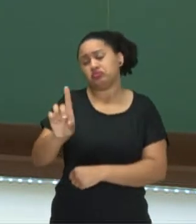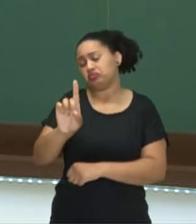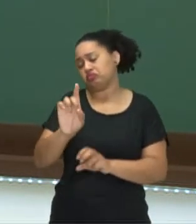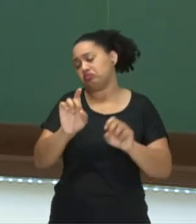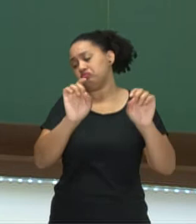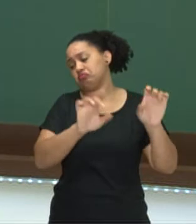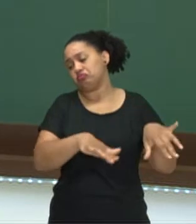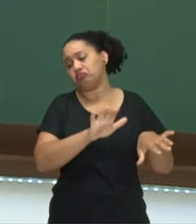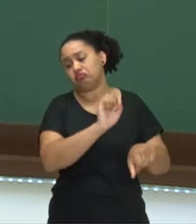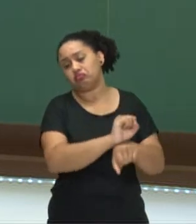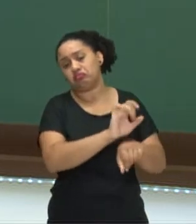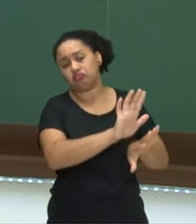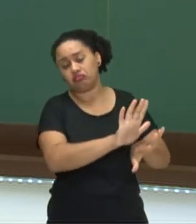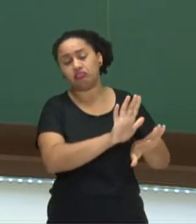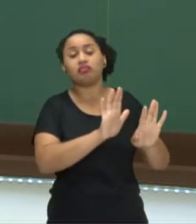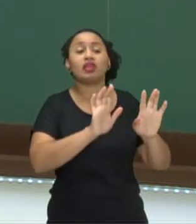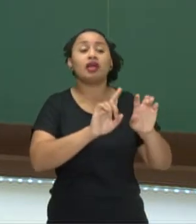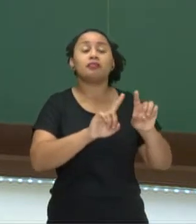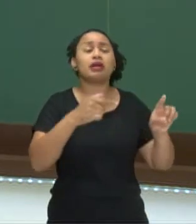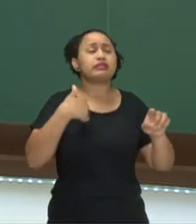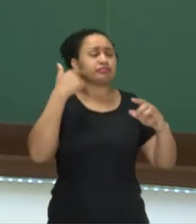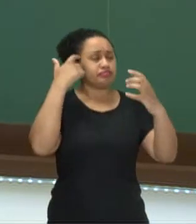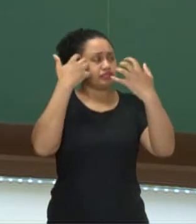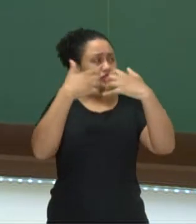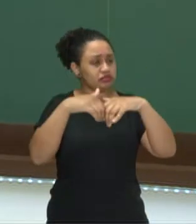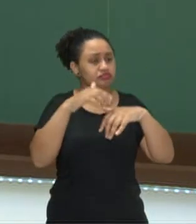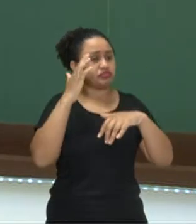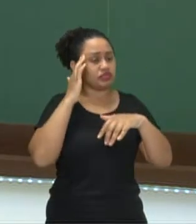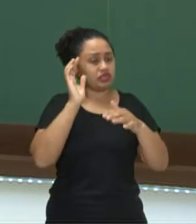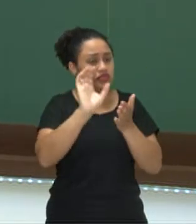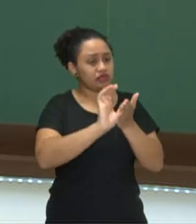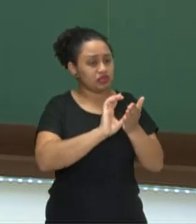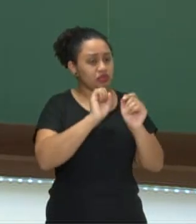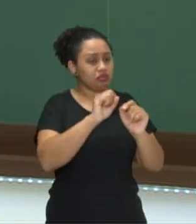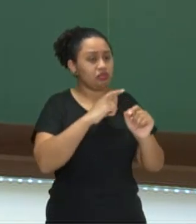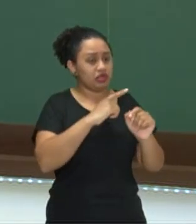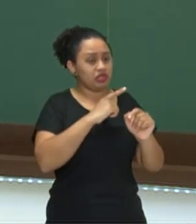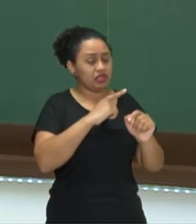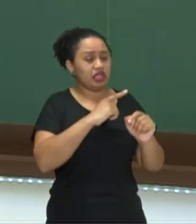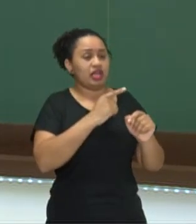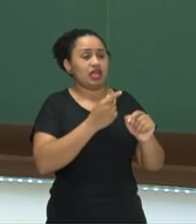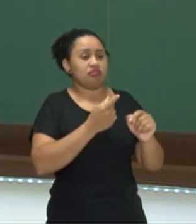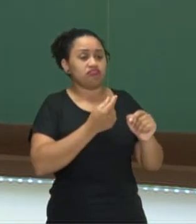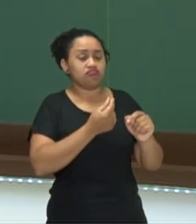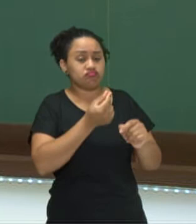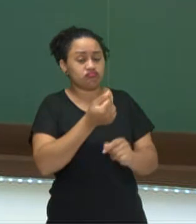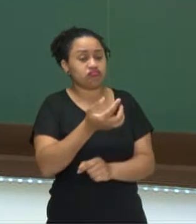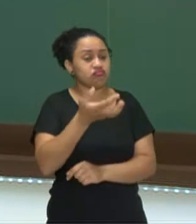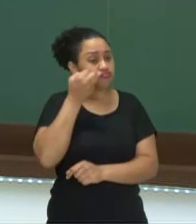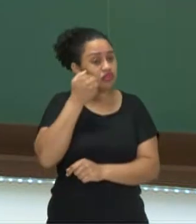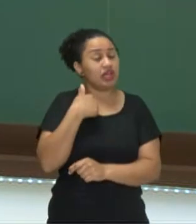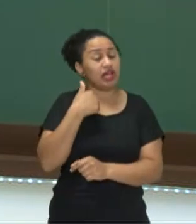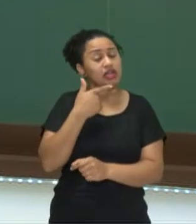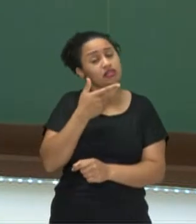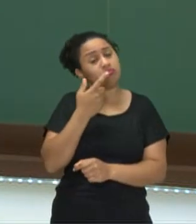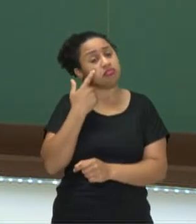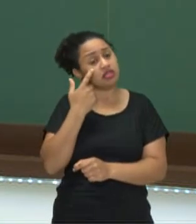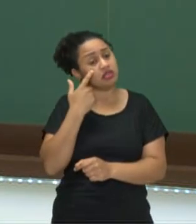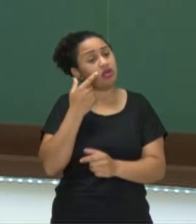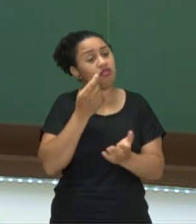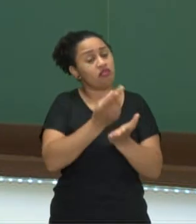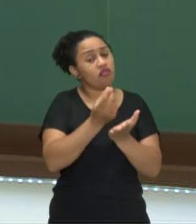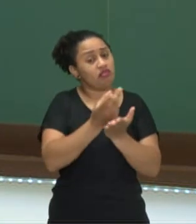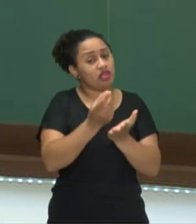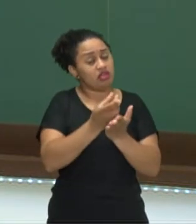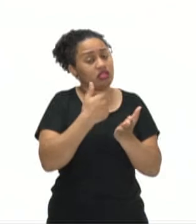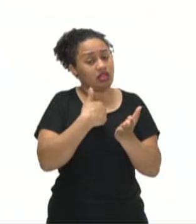lá guardada. O que ela pensou? Sabendo que os ativos podem ser gerados lucros, ela decidiu vender essa bicicleta para o